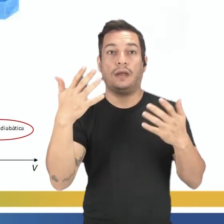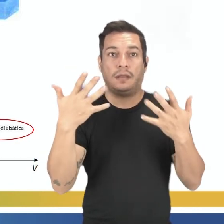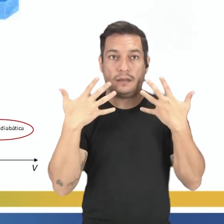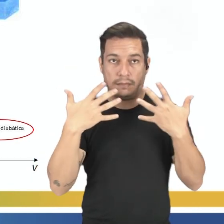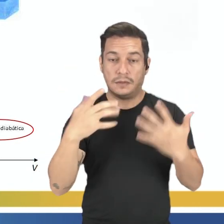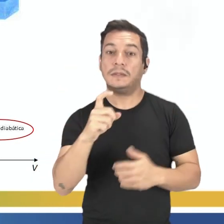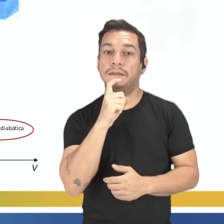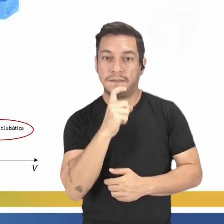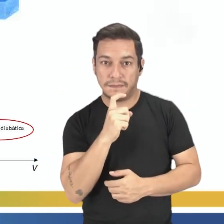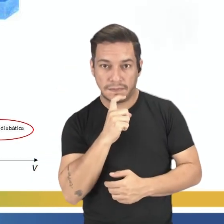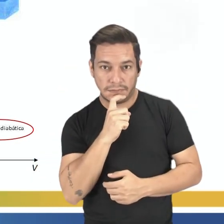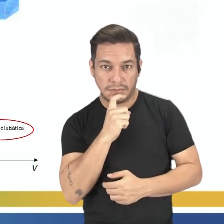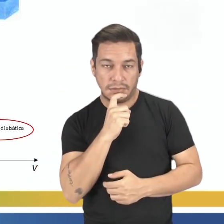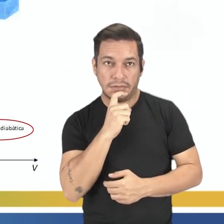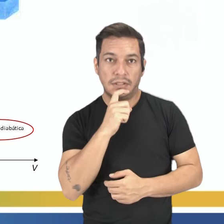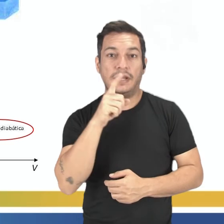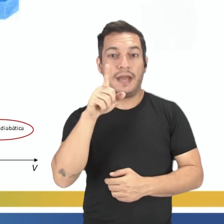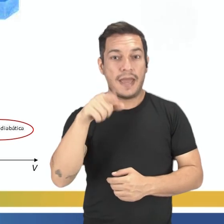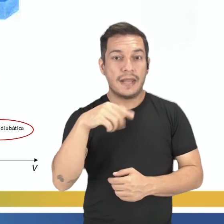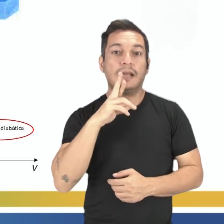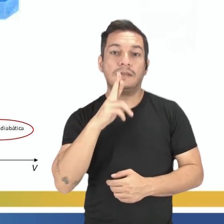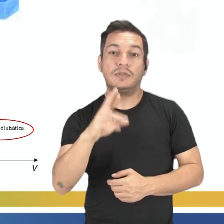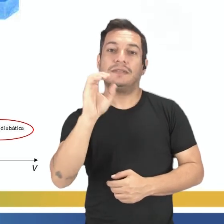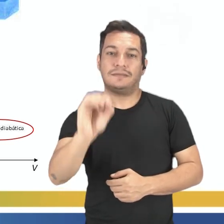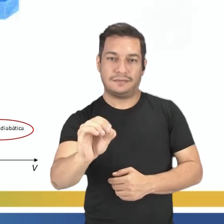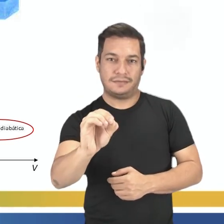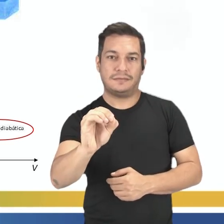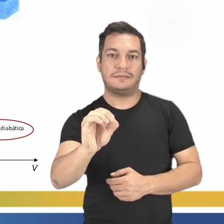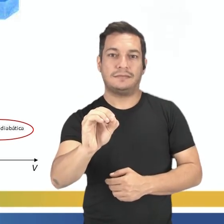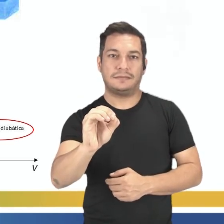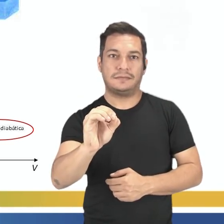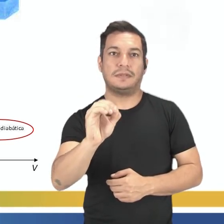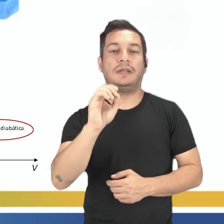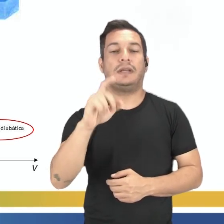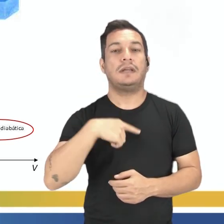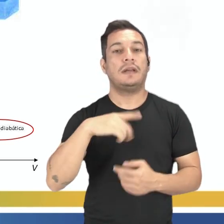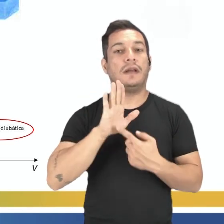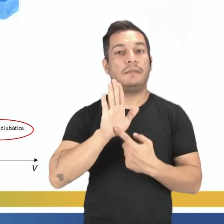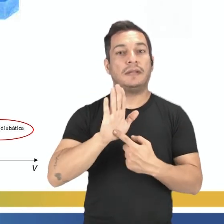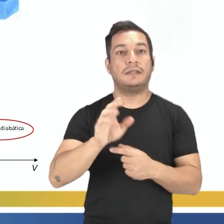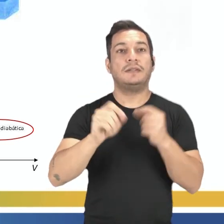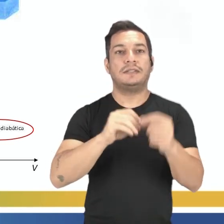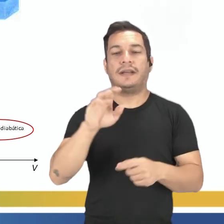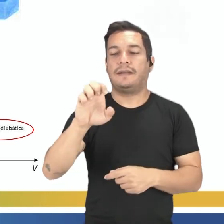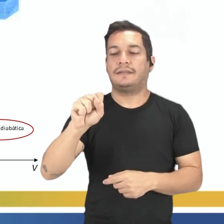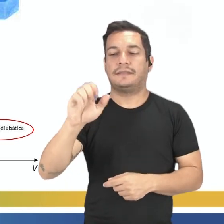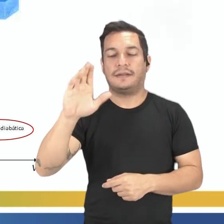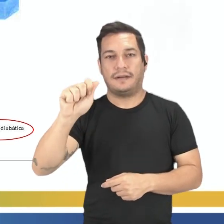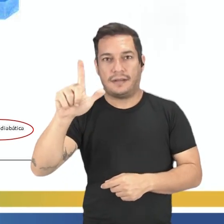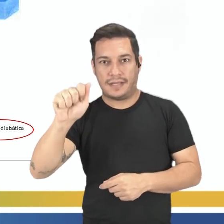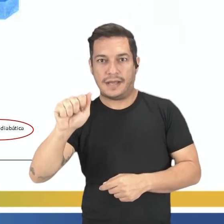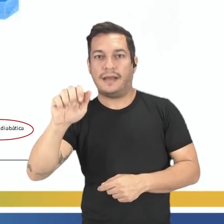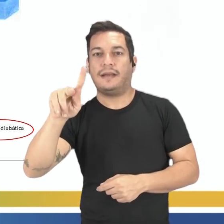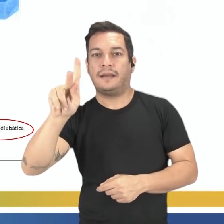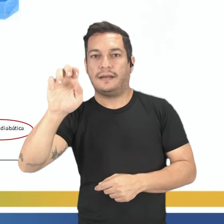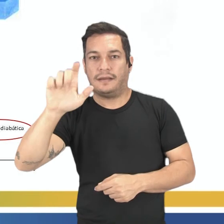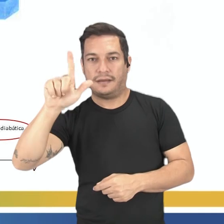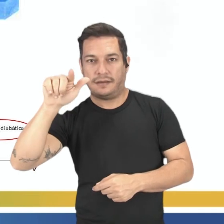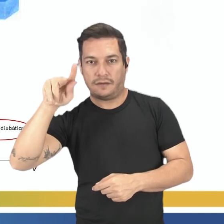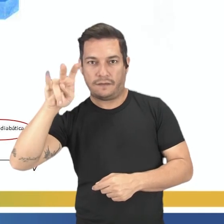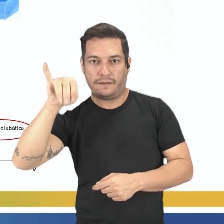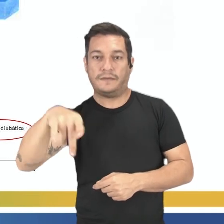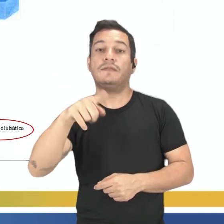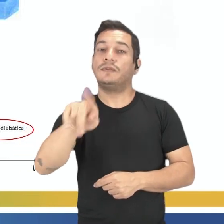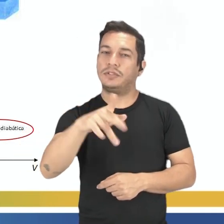na fonte fria, fosse zero. E como a gente está trabalhando na escala Kelvin, e vocês já ouviram